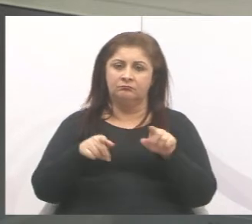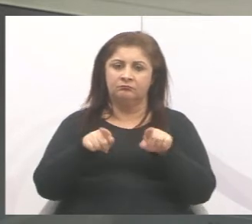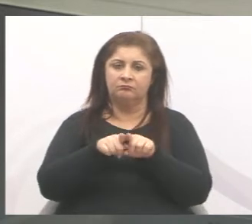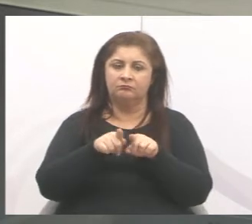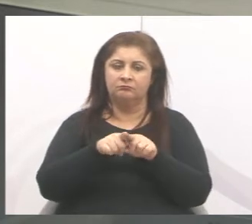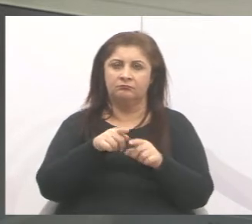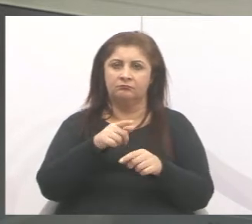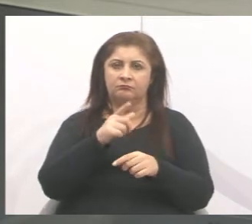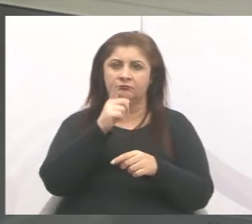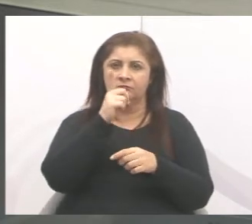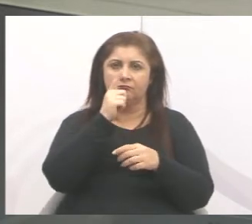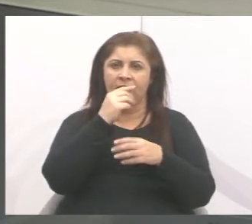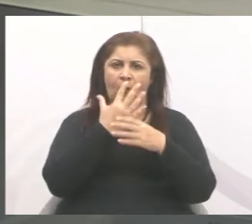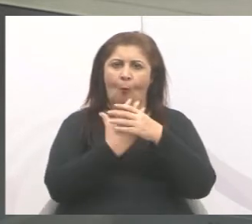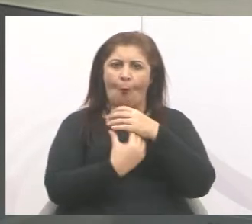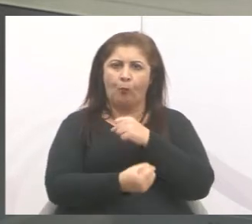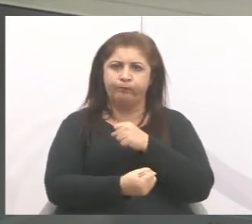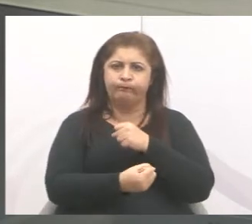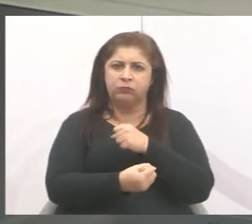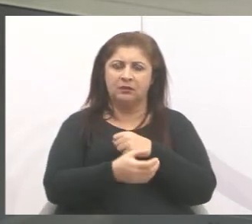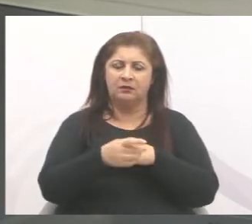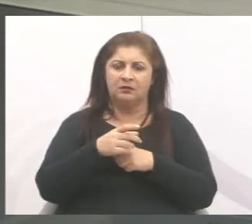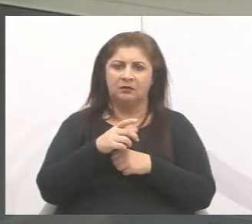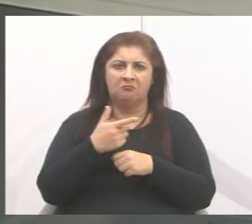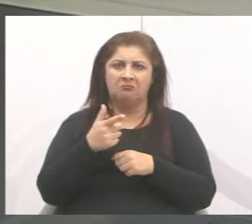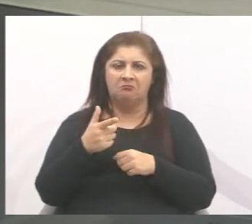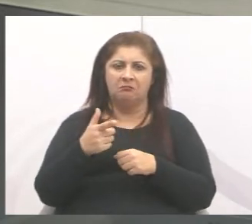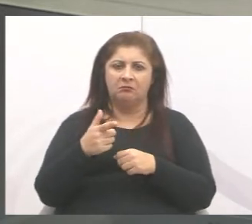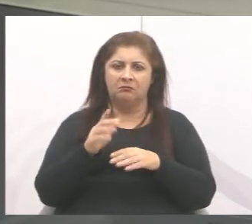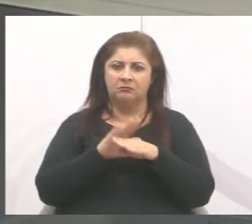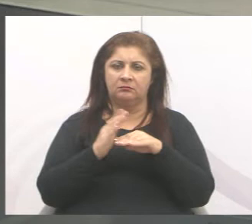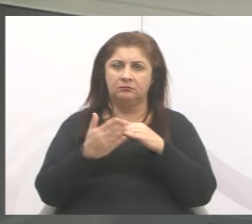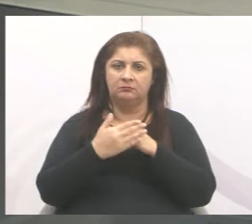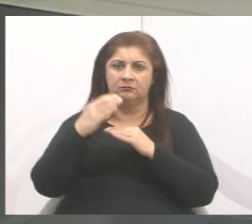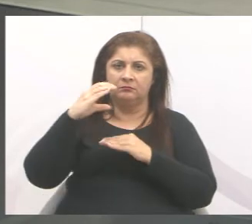Jardim Colinas também não está aqui, né?